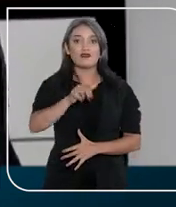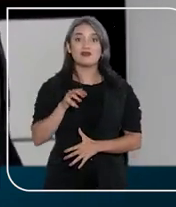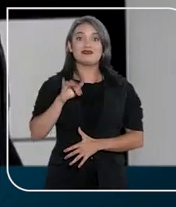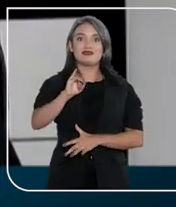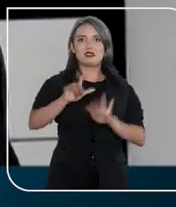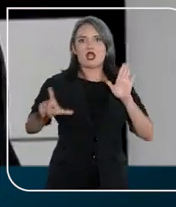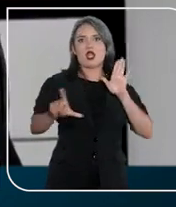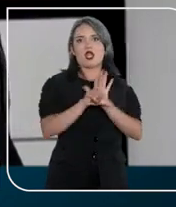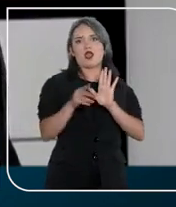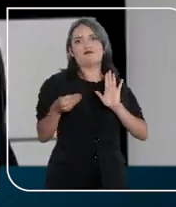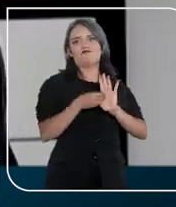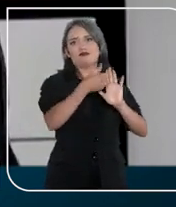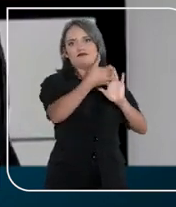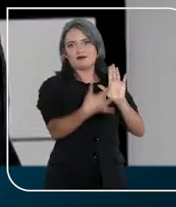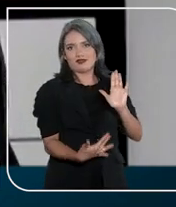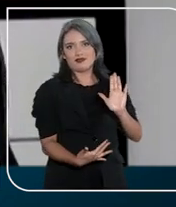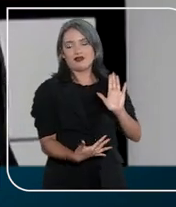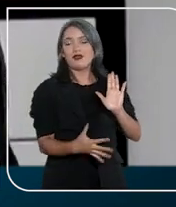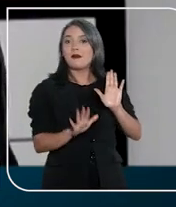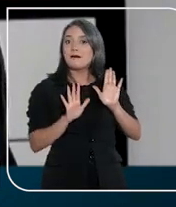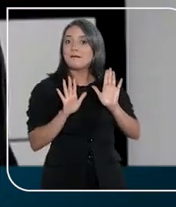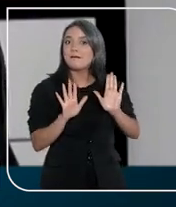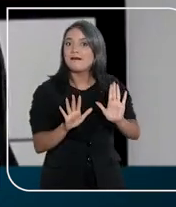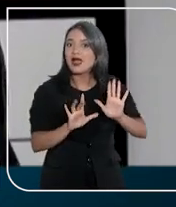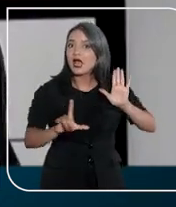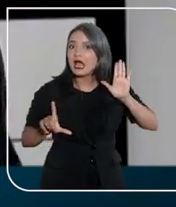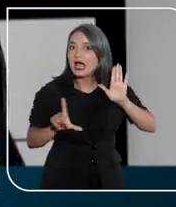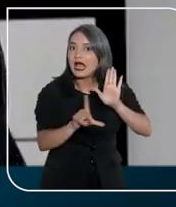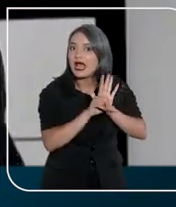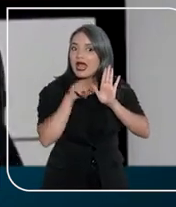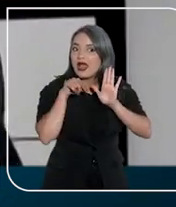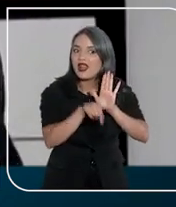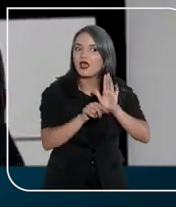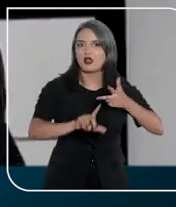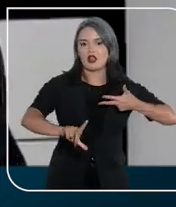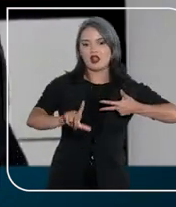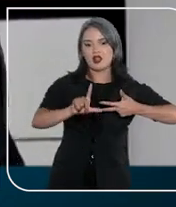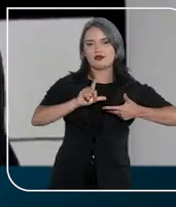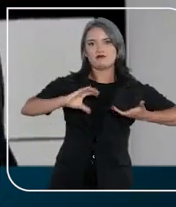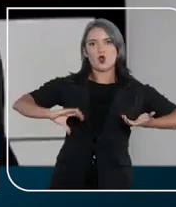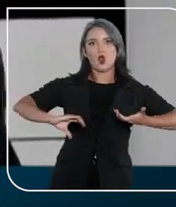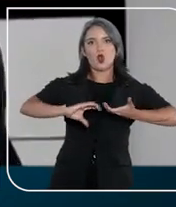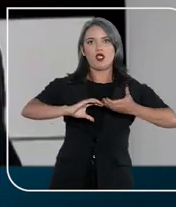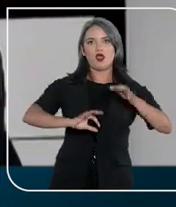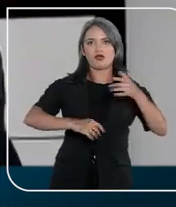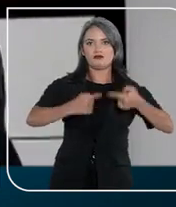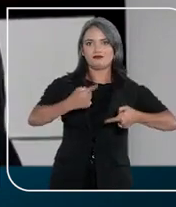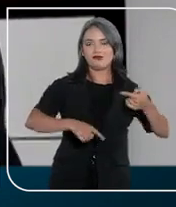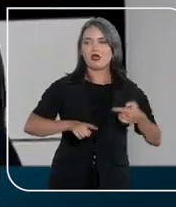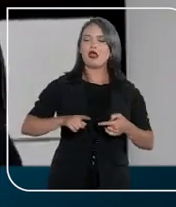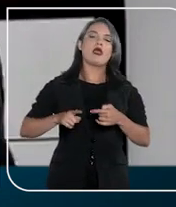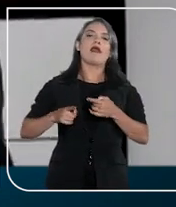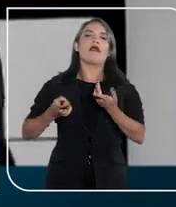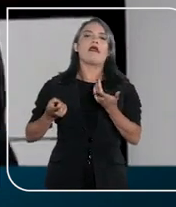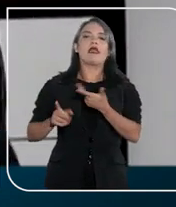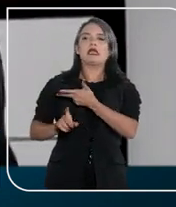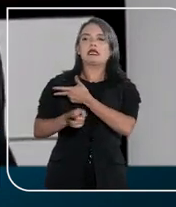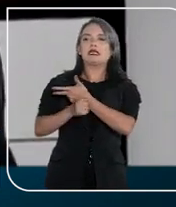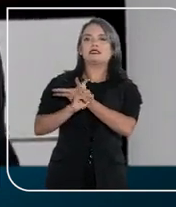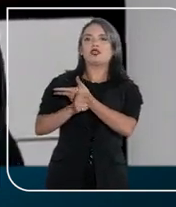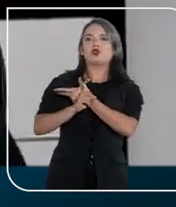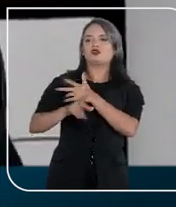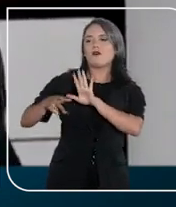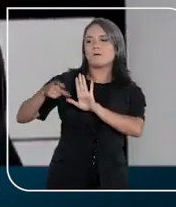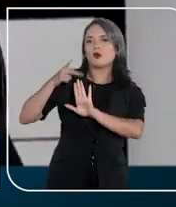vou especificar, tá? Lei que eu estou falando é aquela do Poder Legislativo. Não é uma portaria do Executivo, não é um edital de